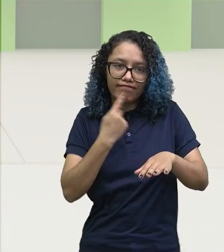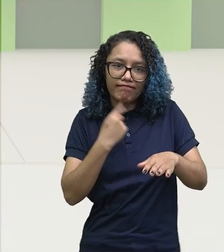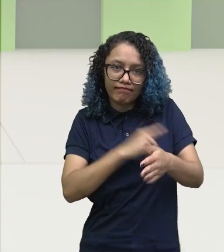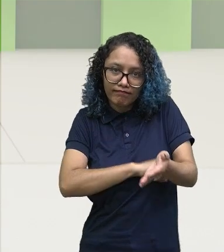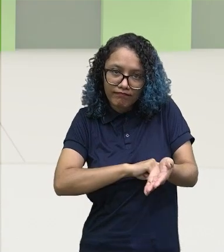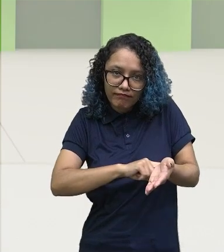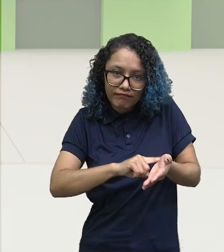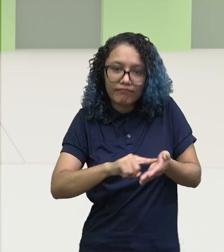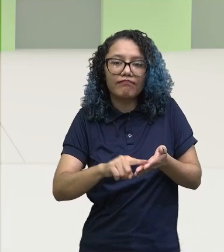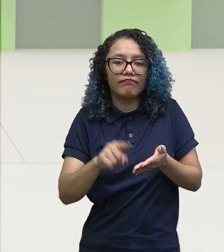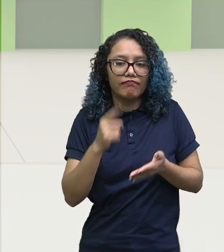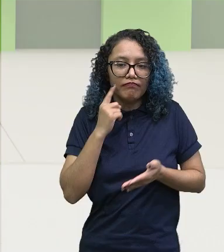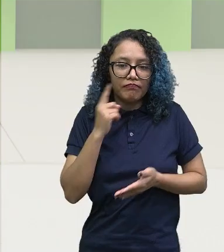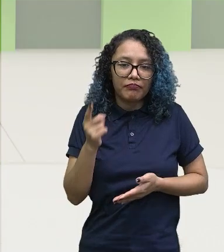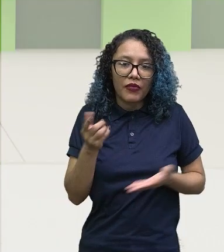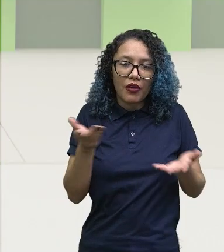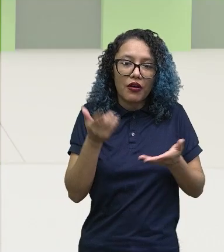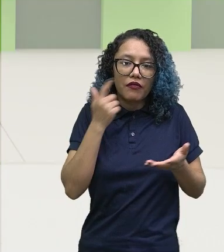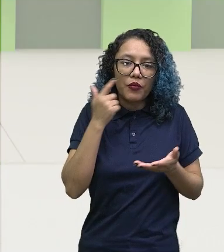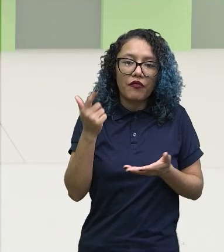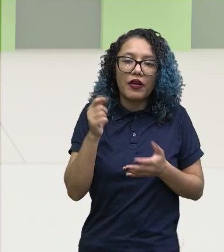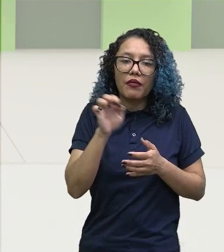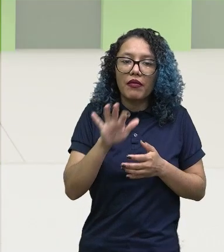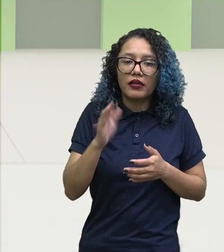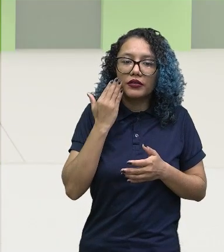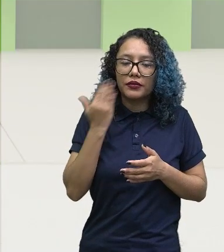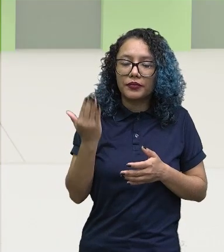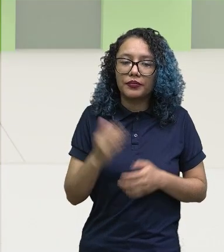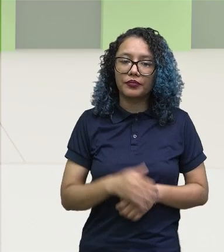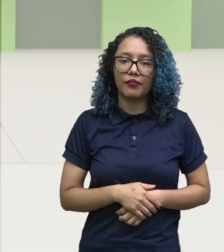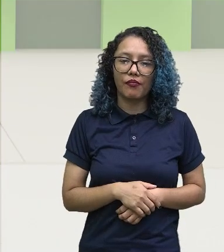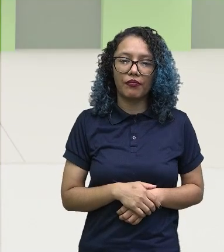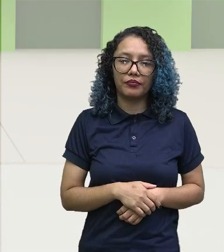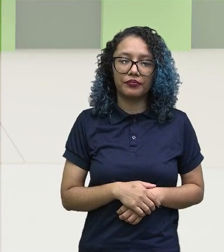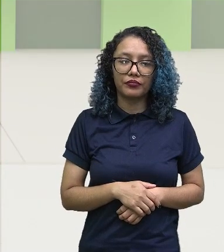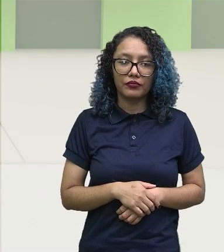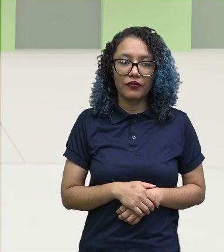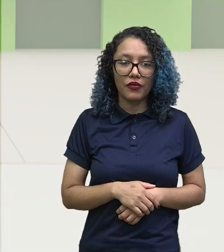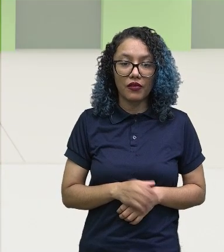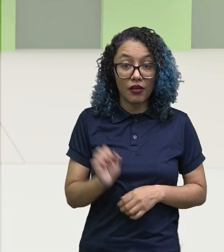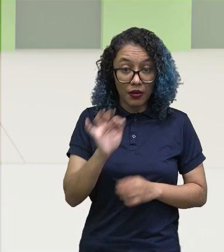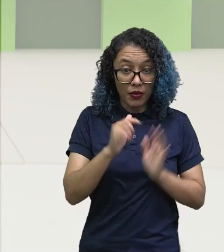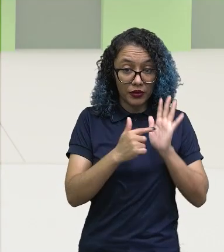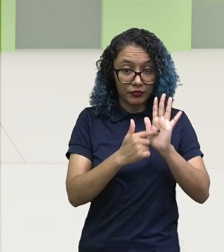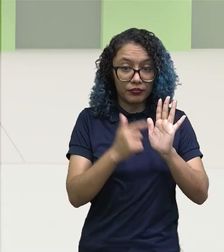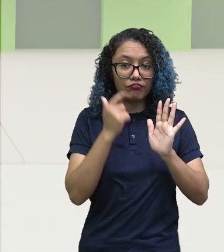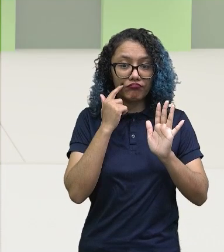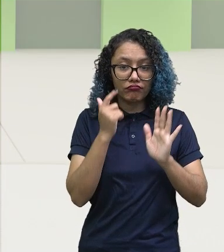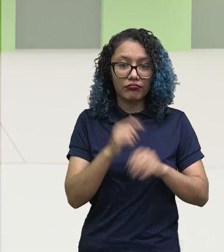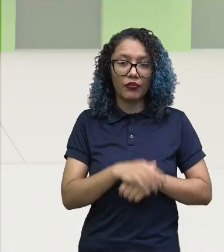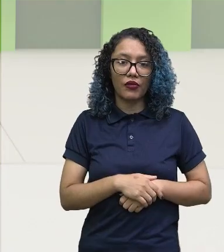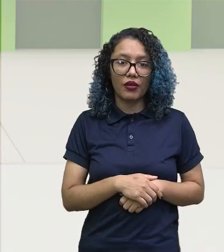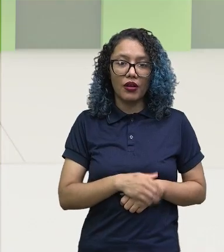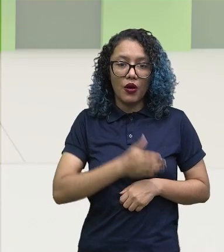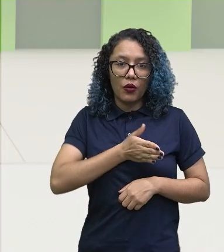dinâmica do nosso sistema cardiovascular. Então você observa comigo aí na imagem, olha aí, ó, trabalhando